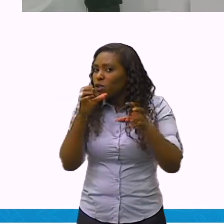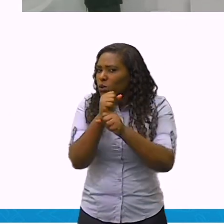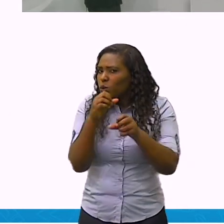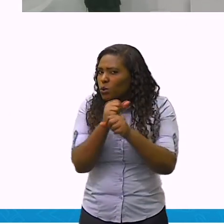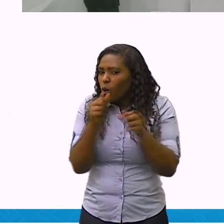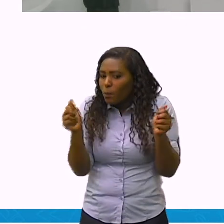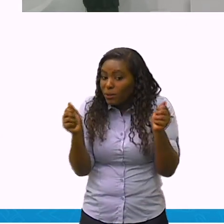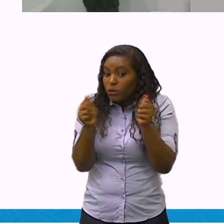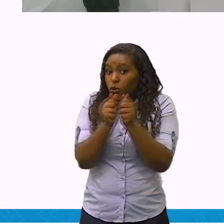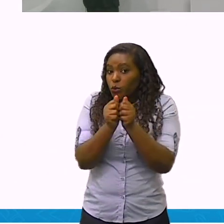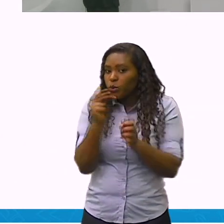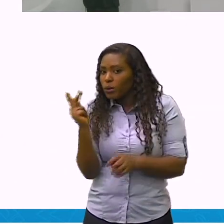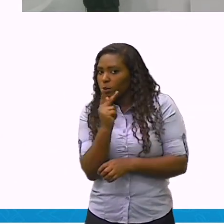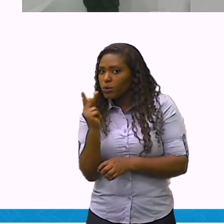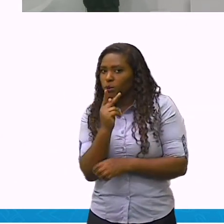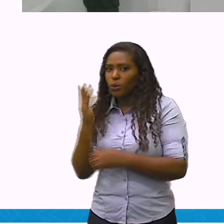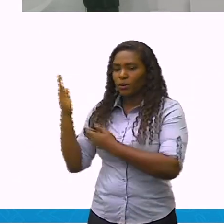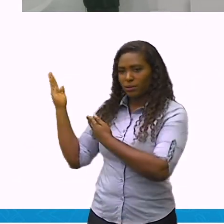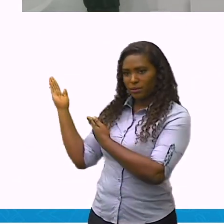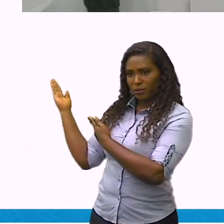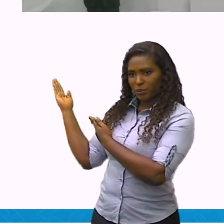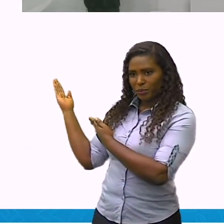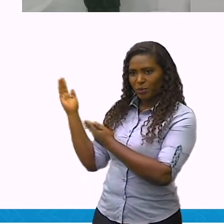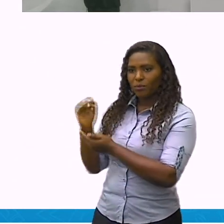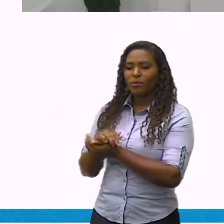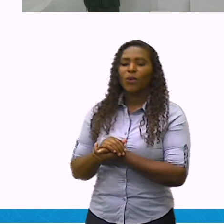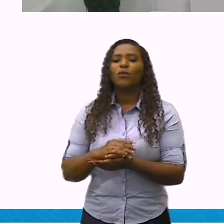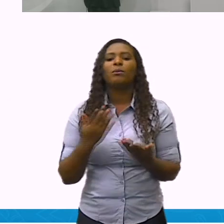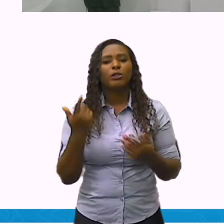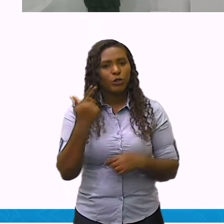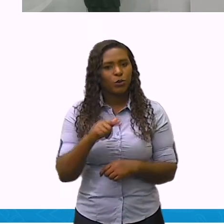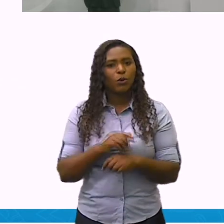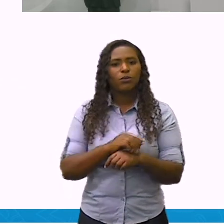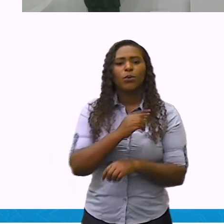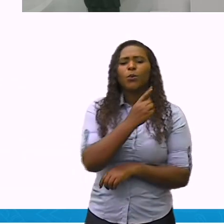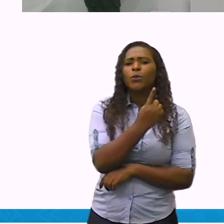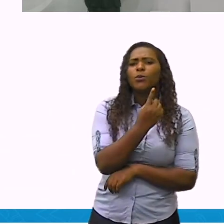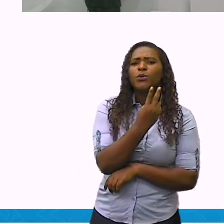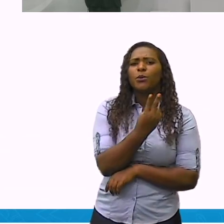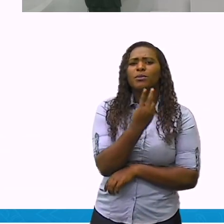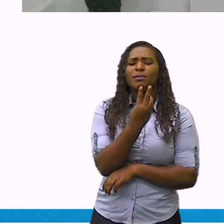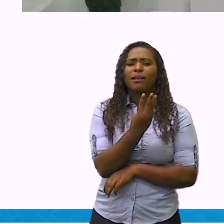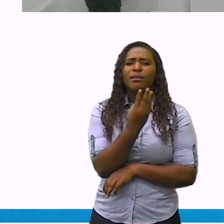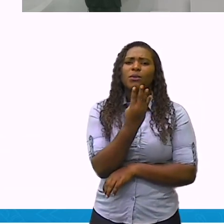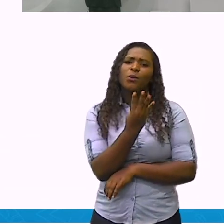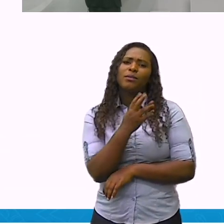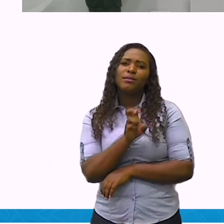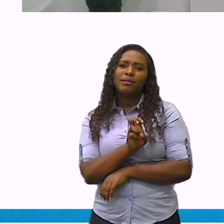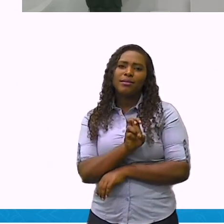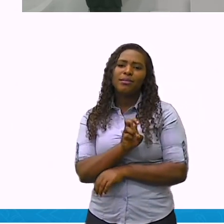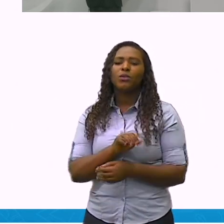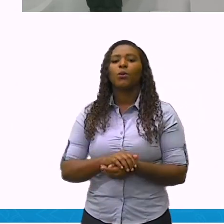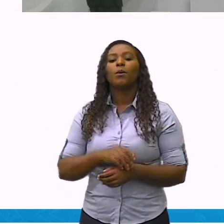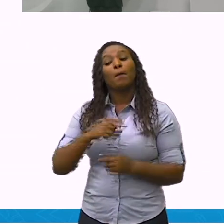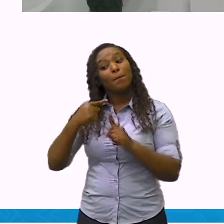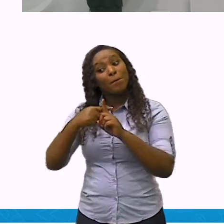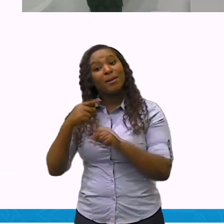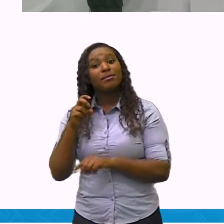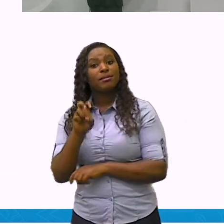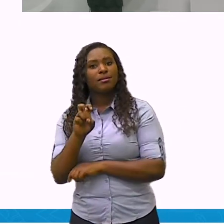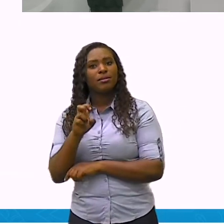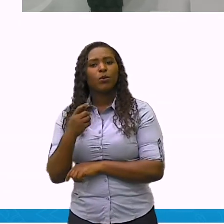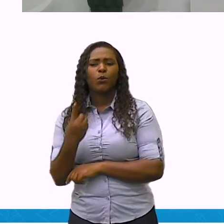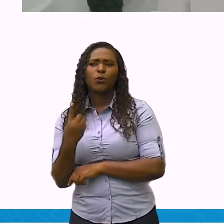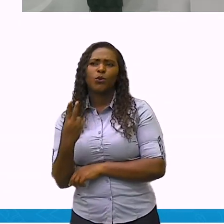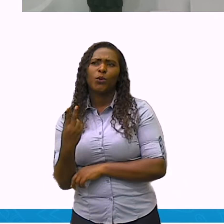aqui novamente. 1, 2, 3, 4, 5. Mais 5. 1, 2,